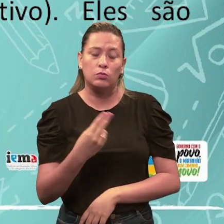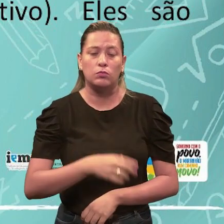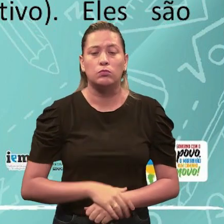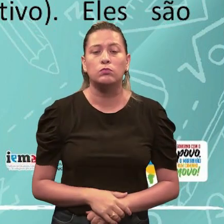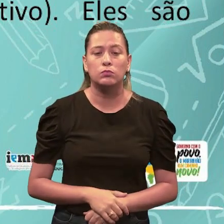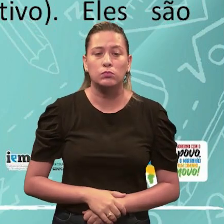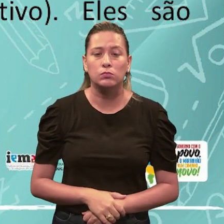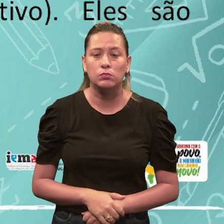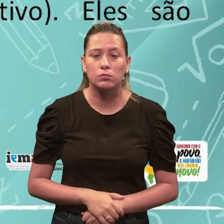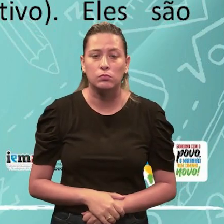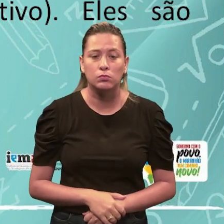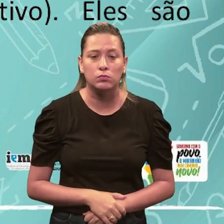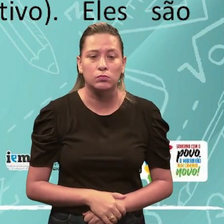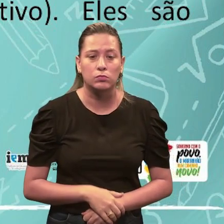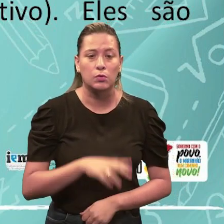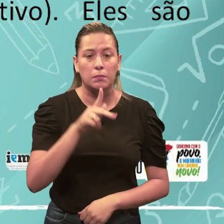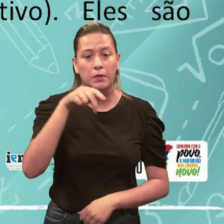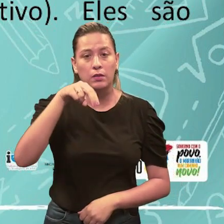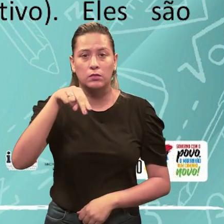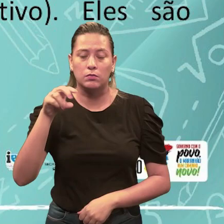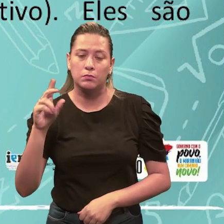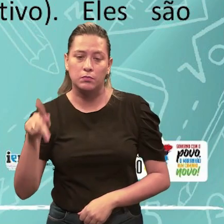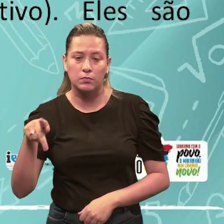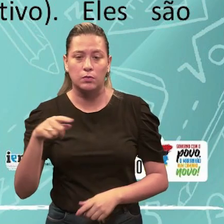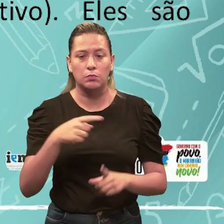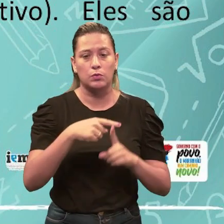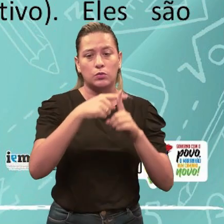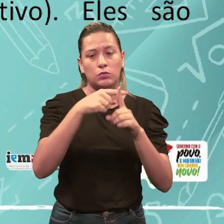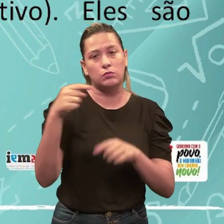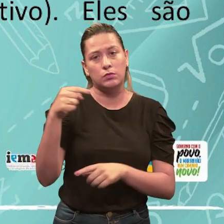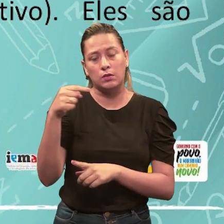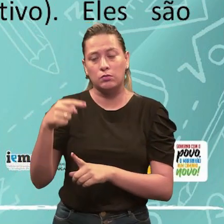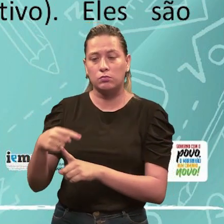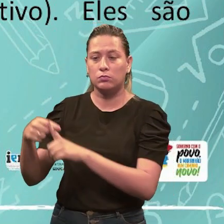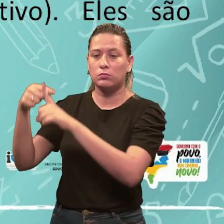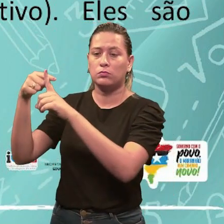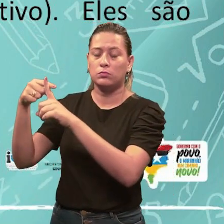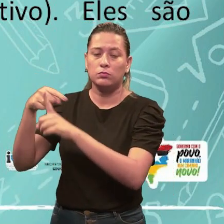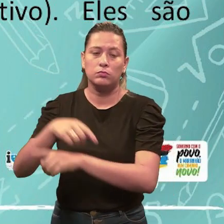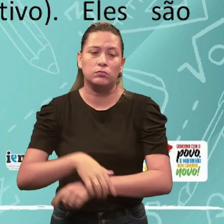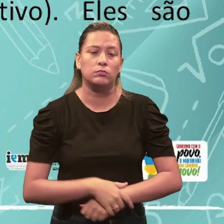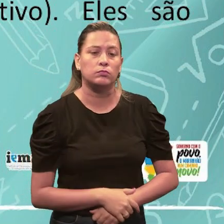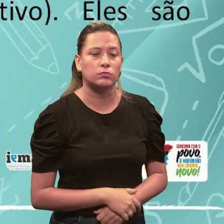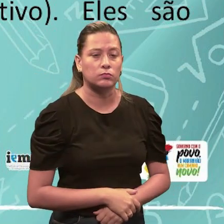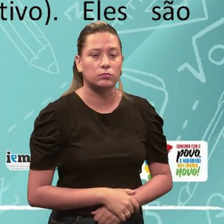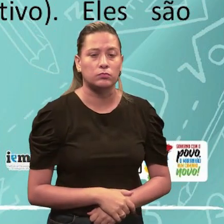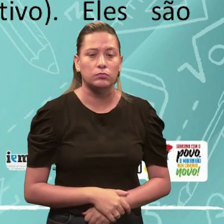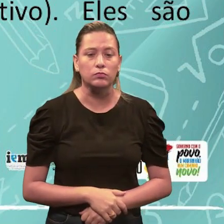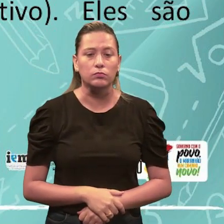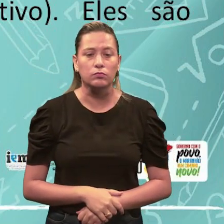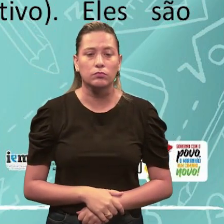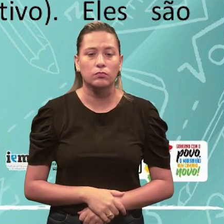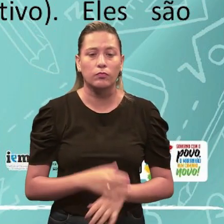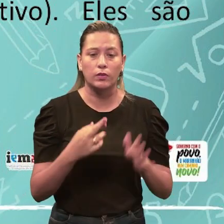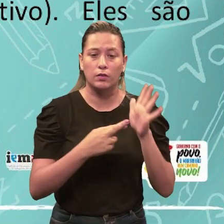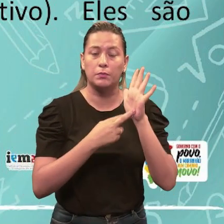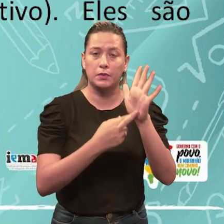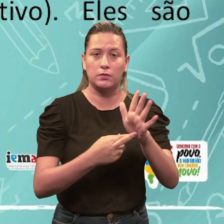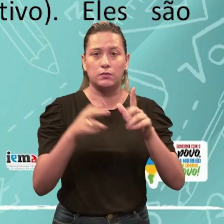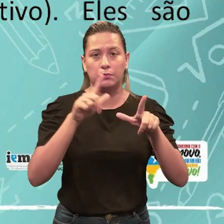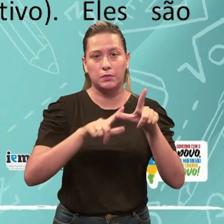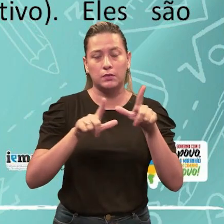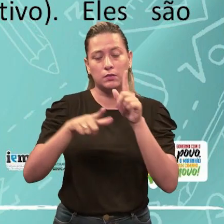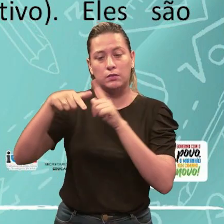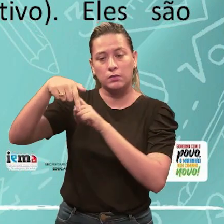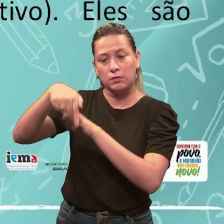negativo, ou o PNP, positivo, negativo e positivo, né? Eles são normalmente identificados pela